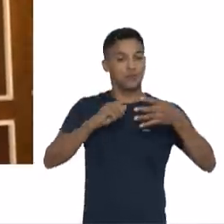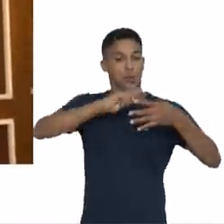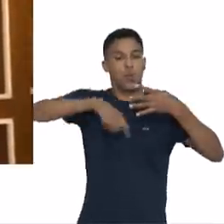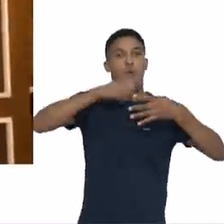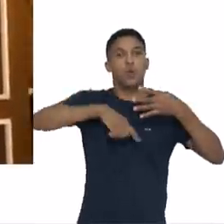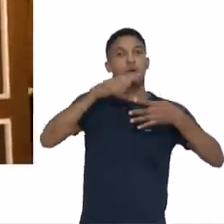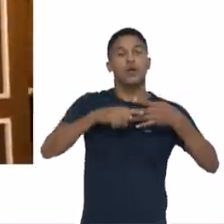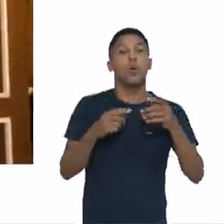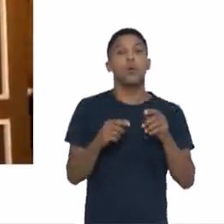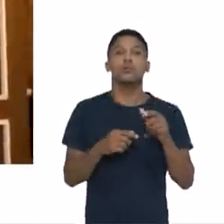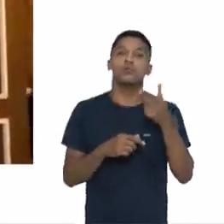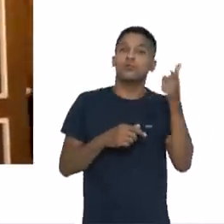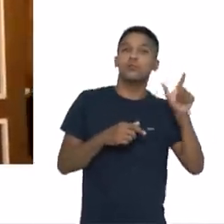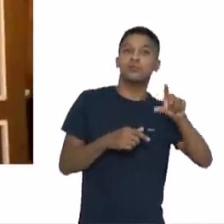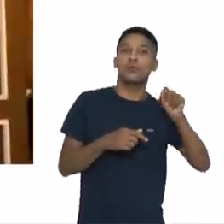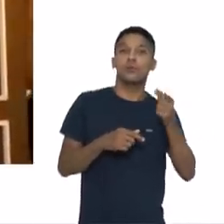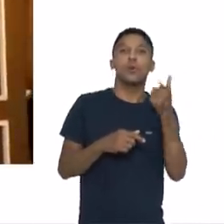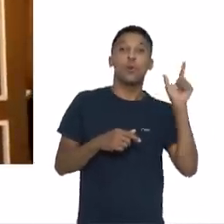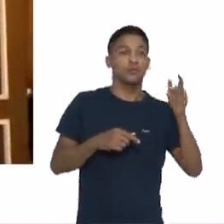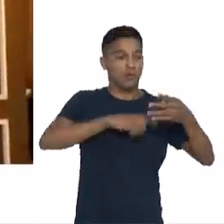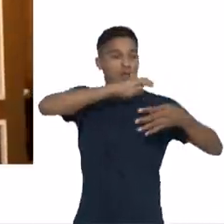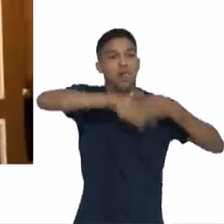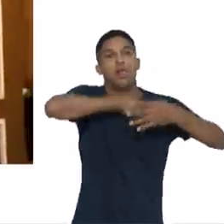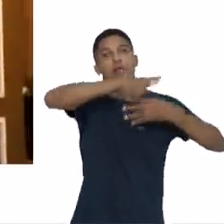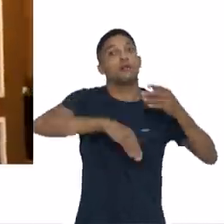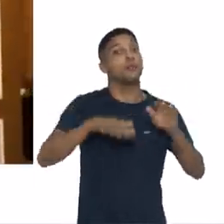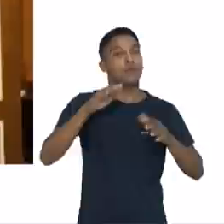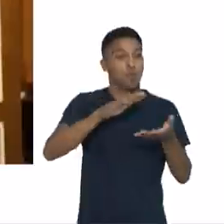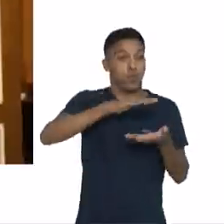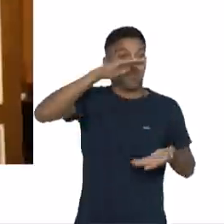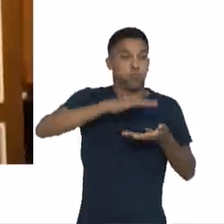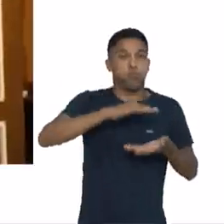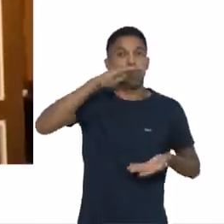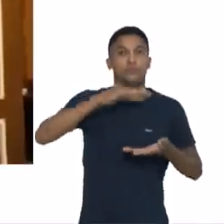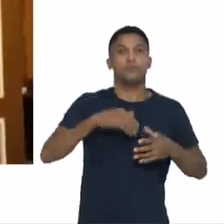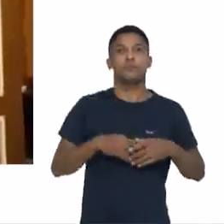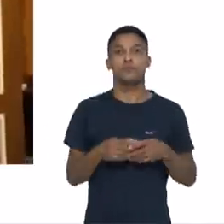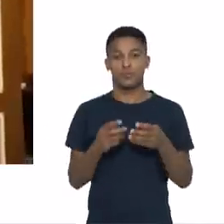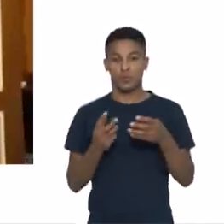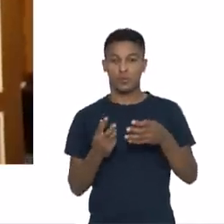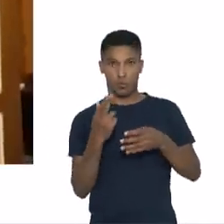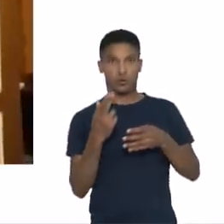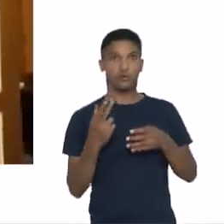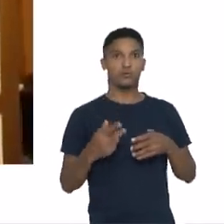aí enrolando no caderno. Corta aqui desse lado no meio,